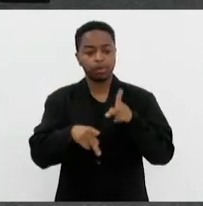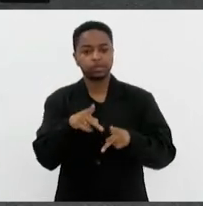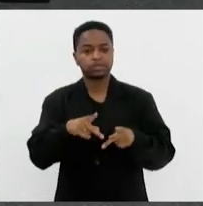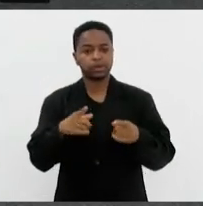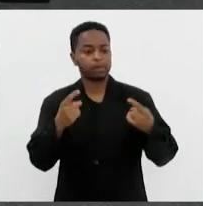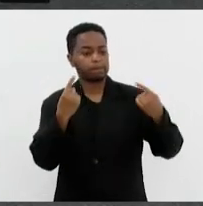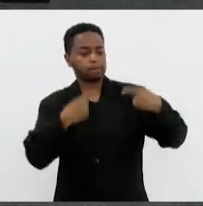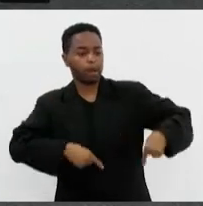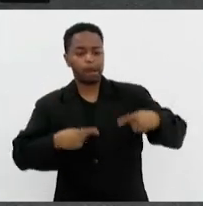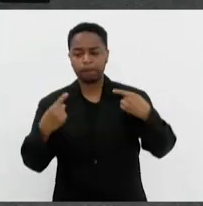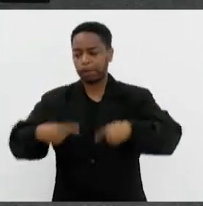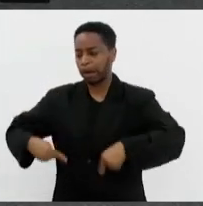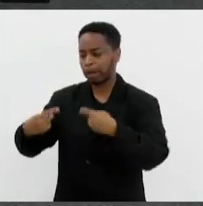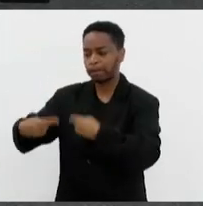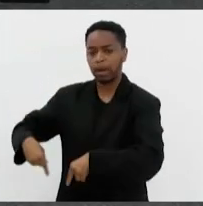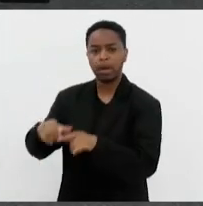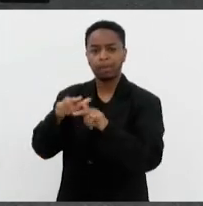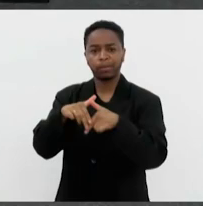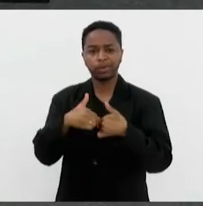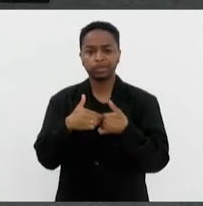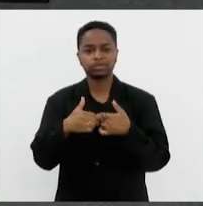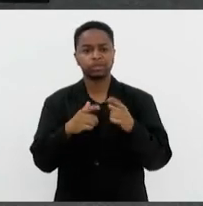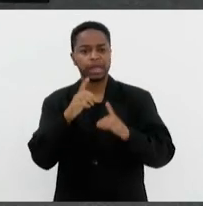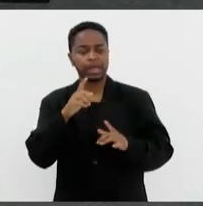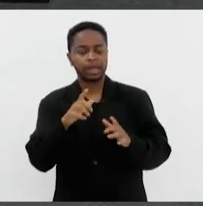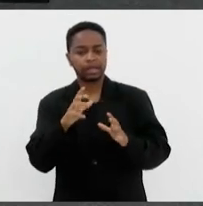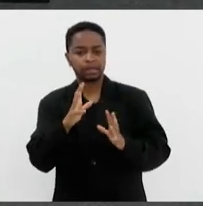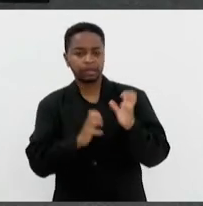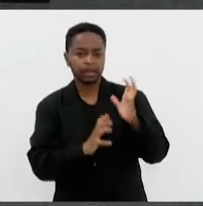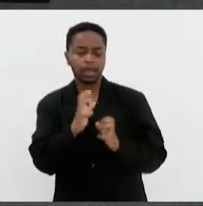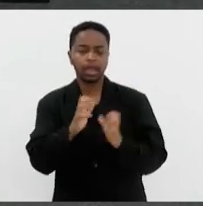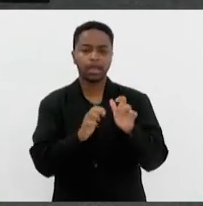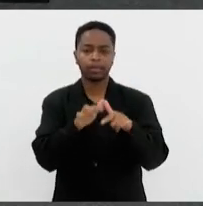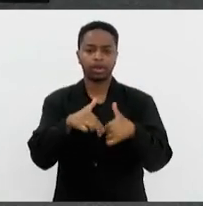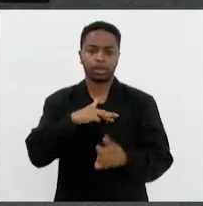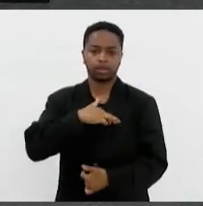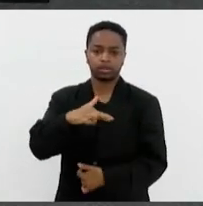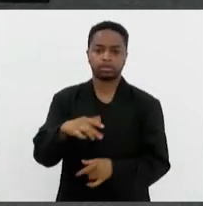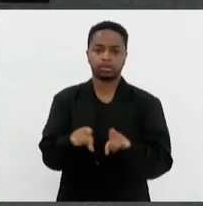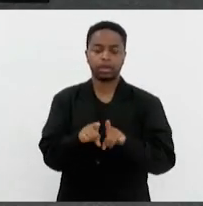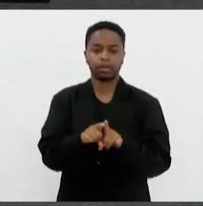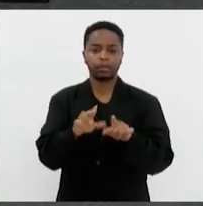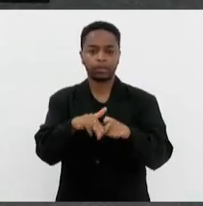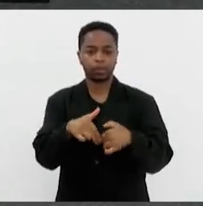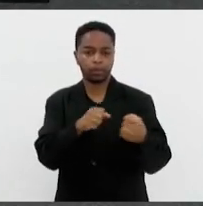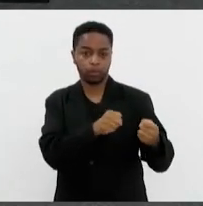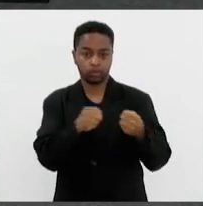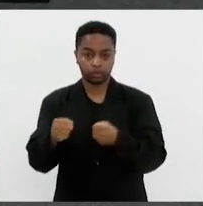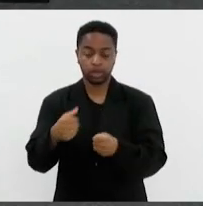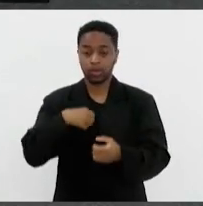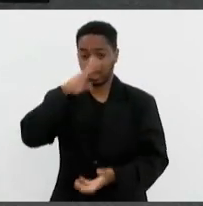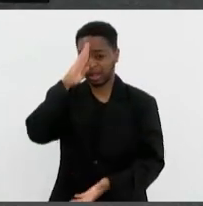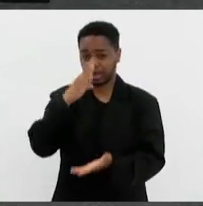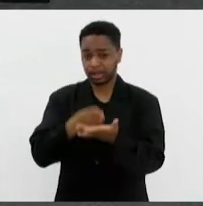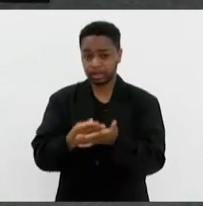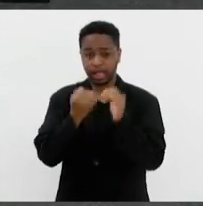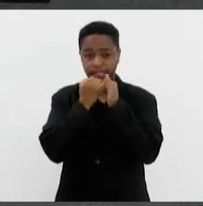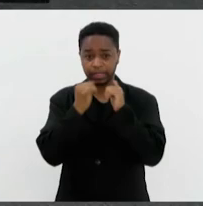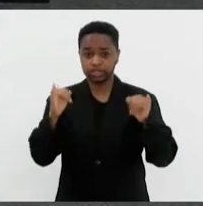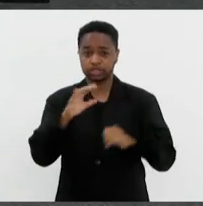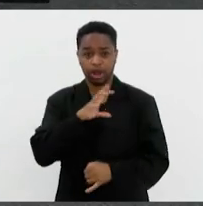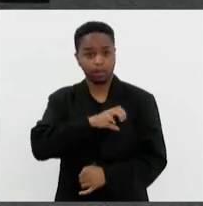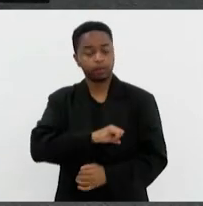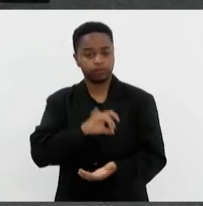por questões de disputas religiosas e de poder. Eu acho que a energia de amor é